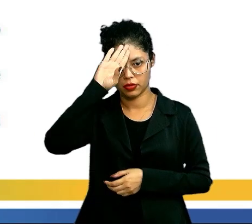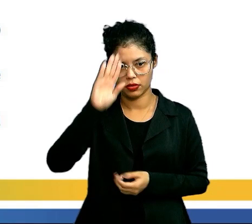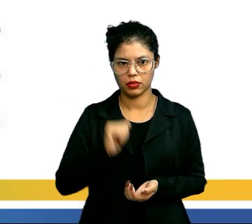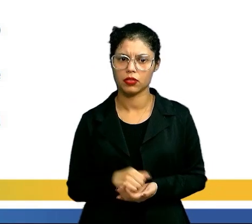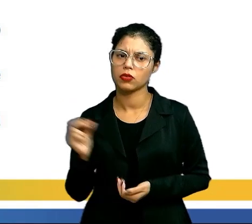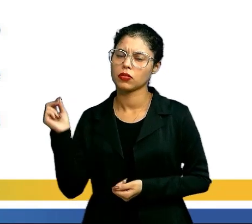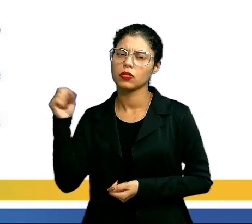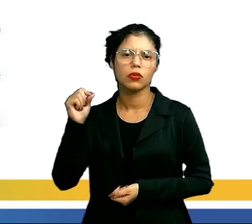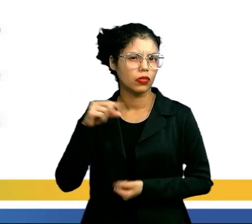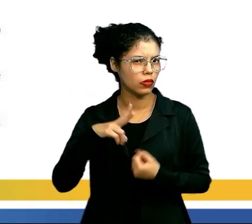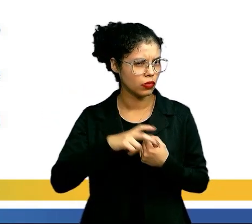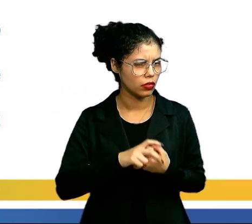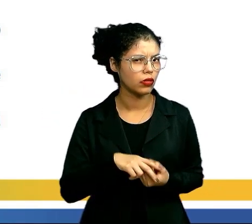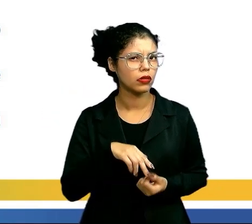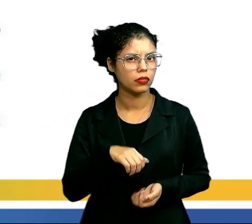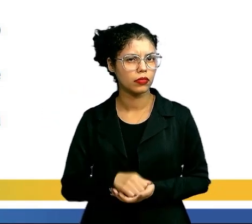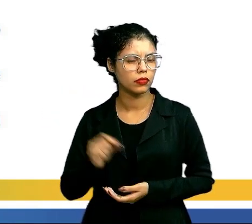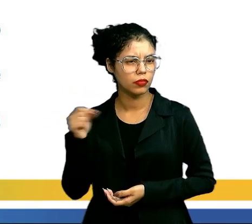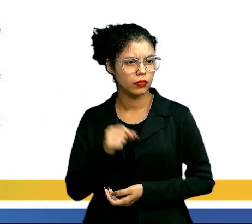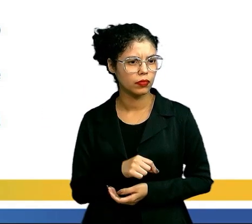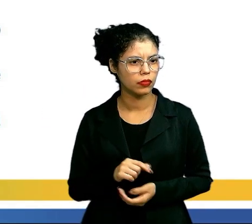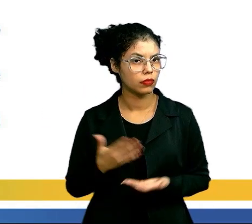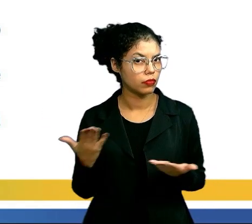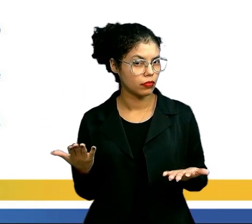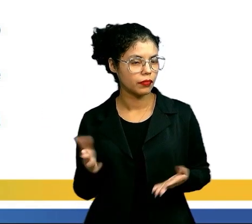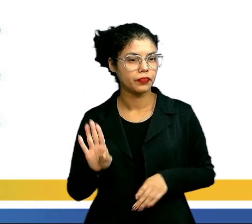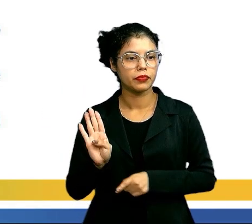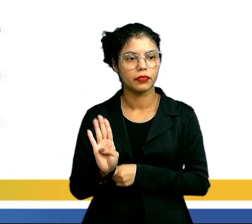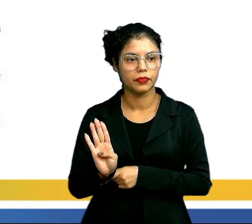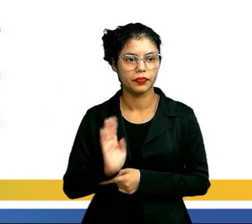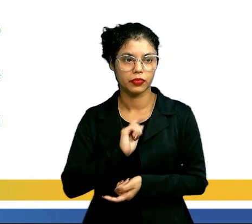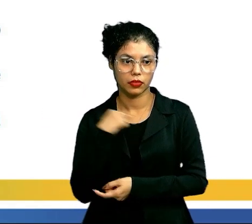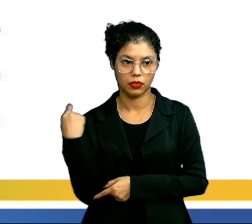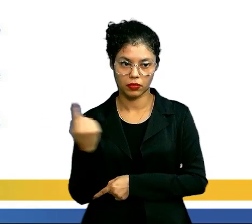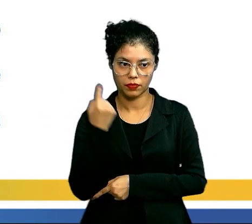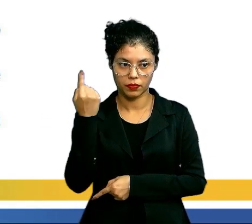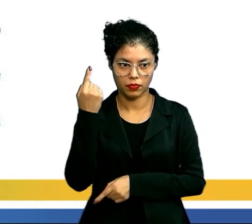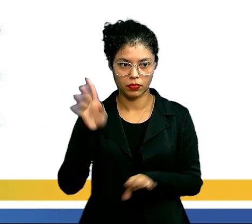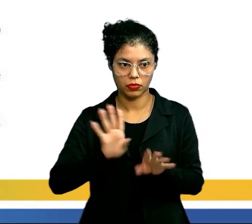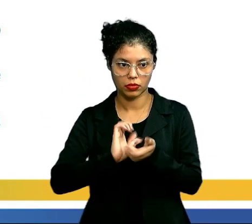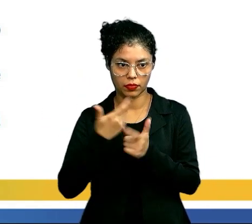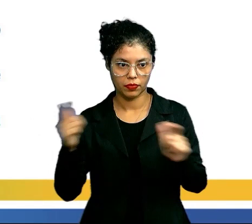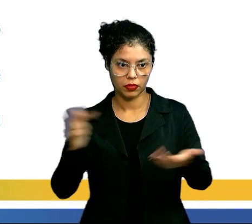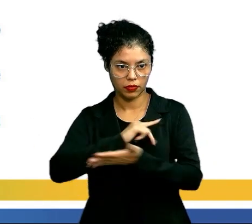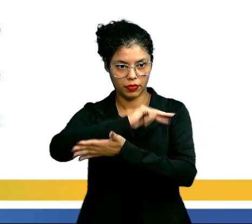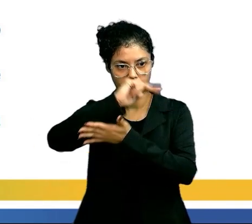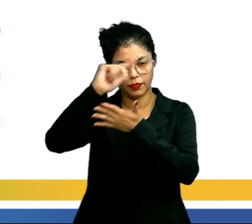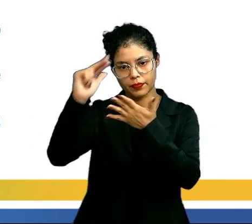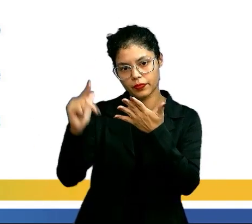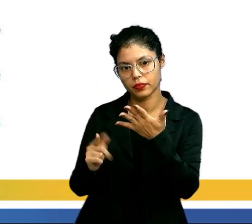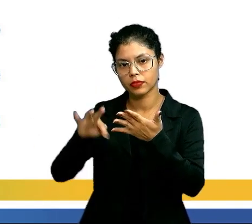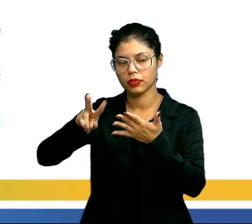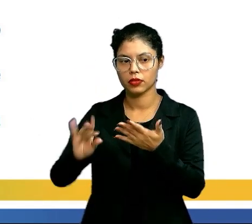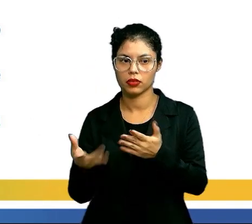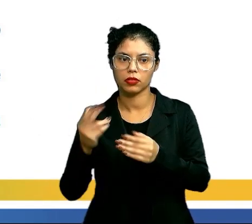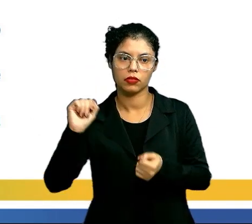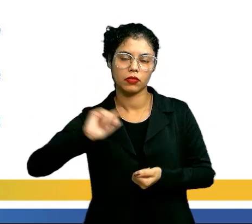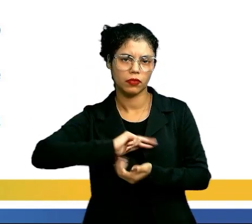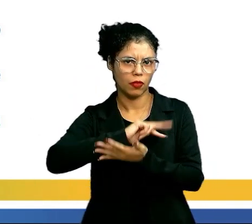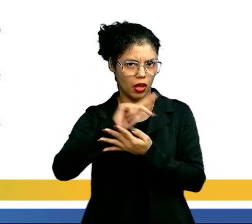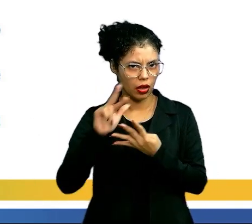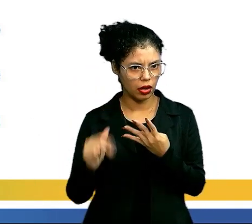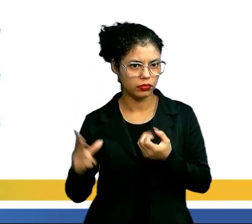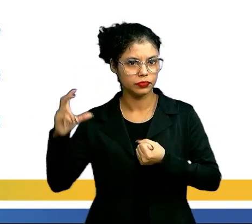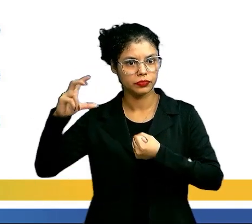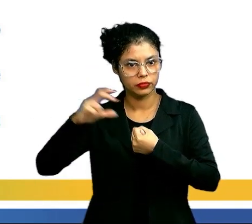febre amarela do que do vírus da dengue? Não, B. A alta variabilidade antigênica do